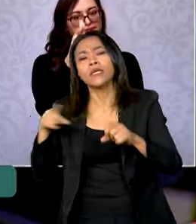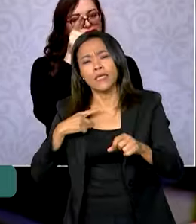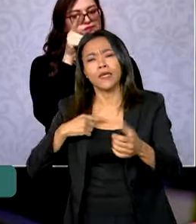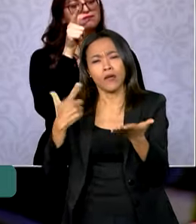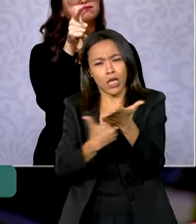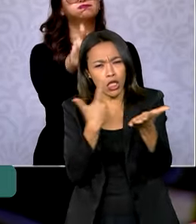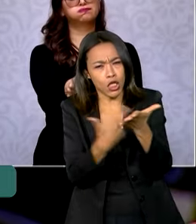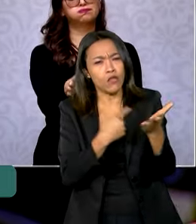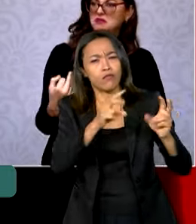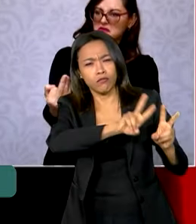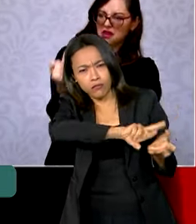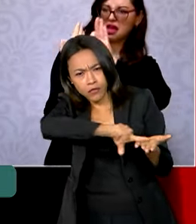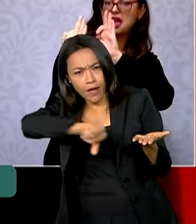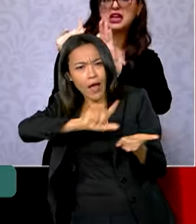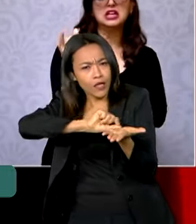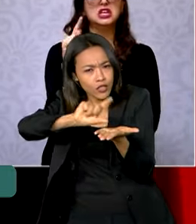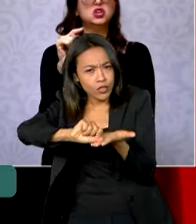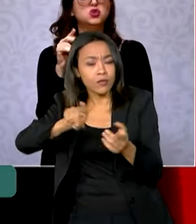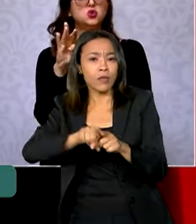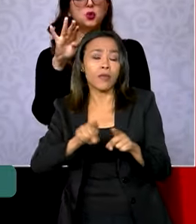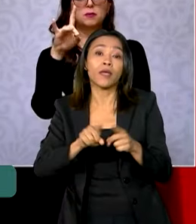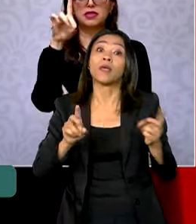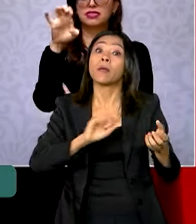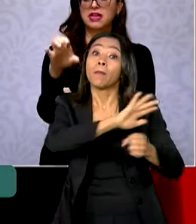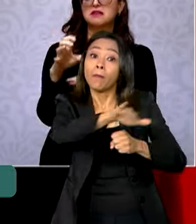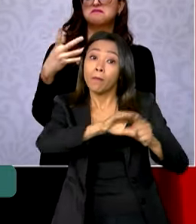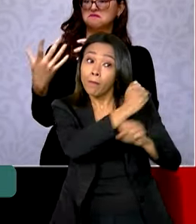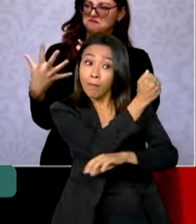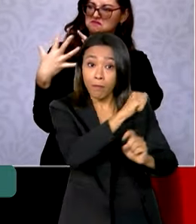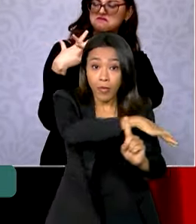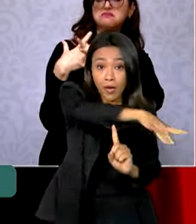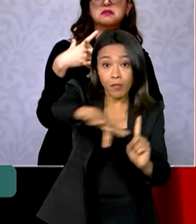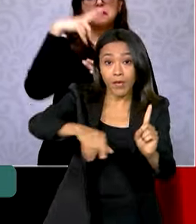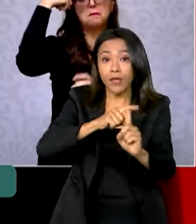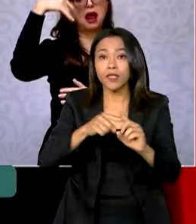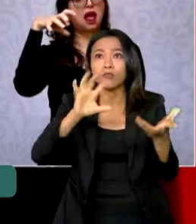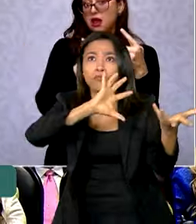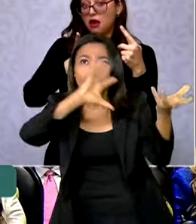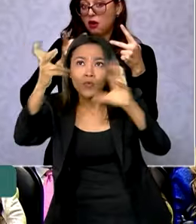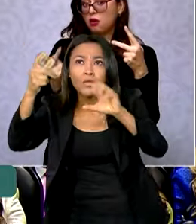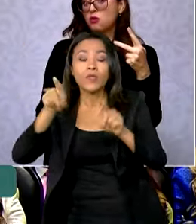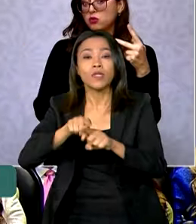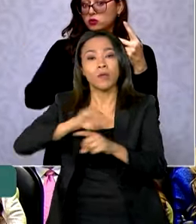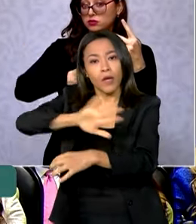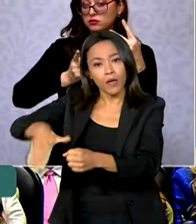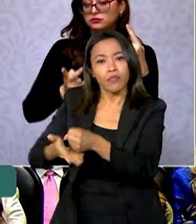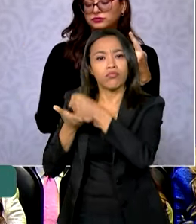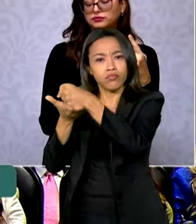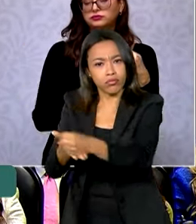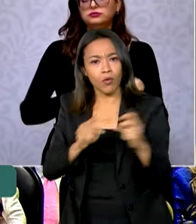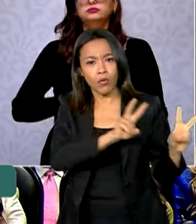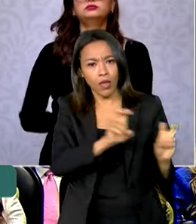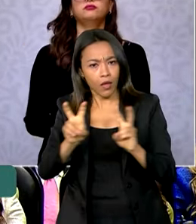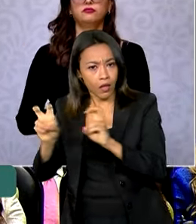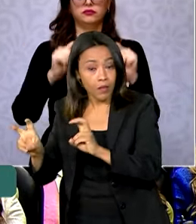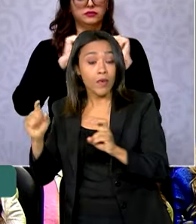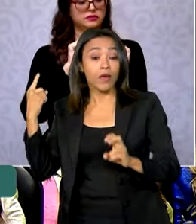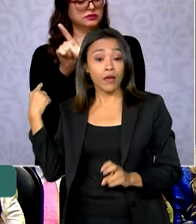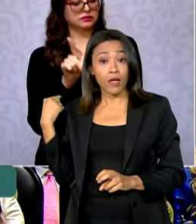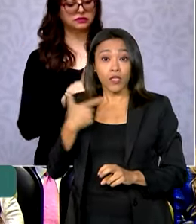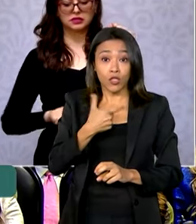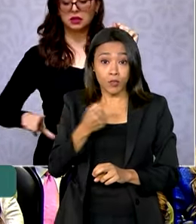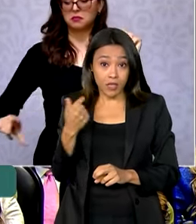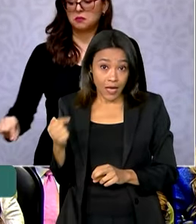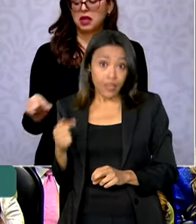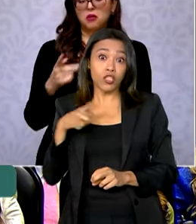tratam de Meio Ambiente mudança do clima e desenvolvimento sustentável em 2007 ela integrava o